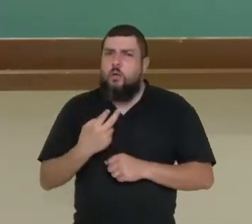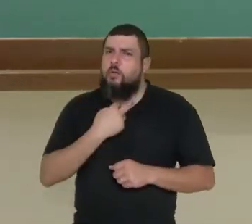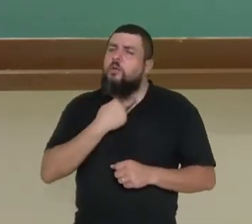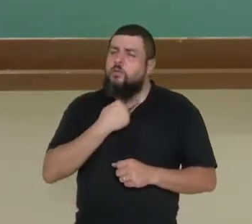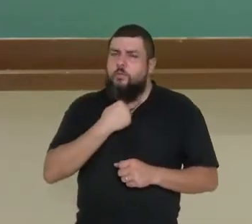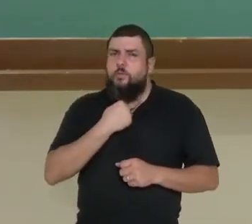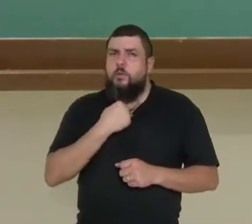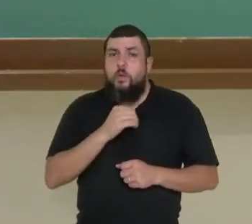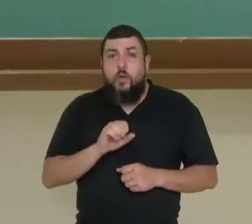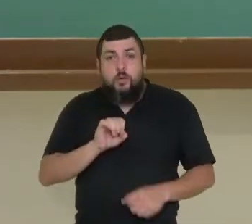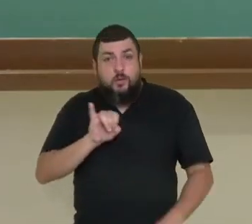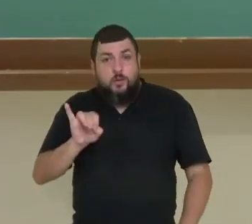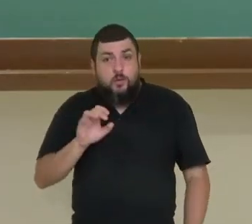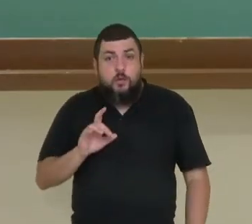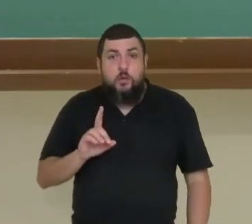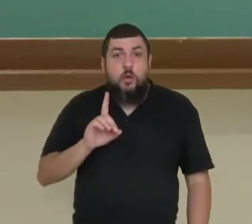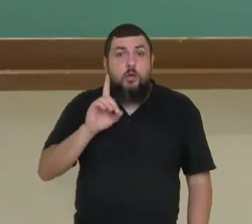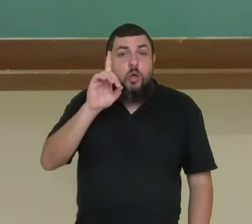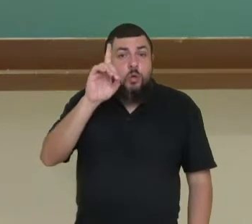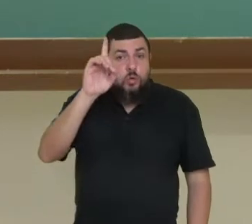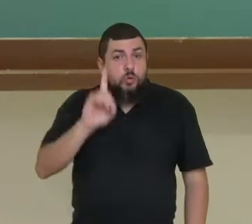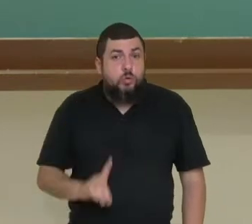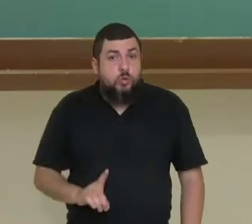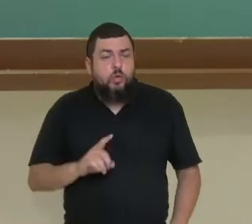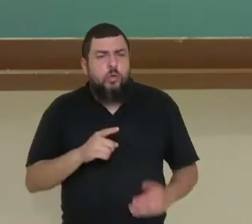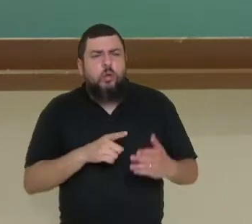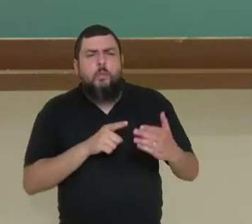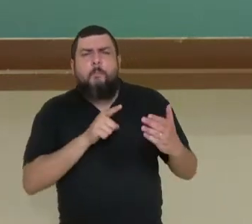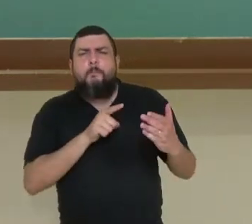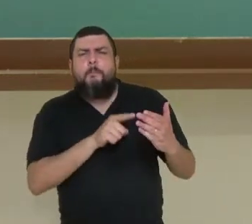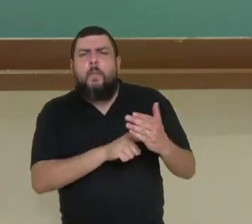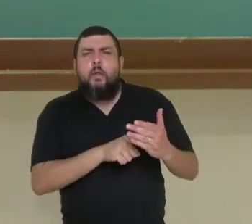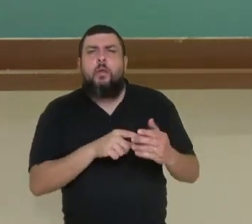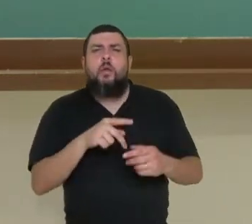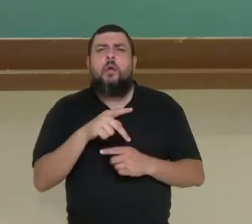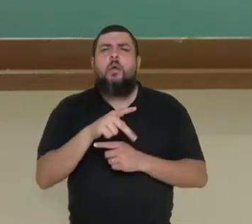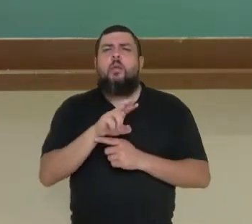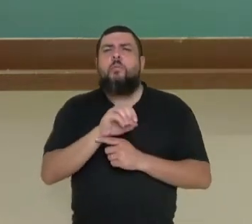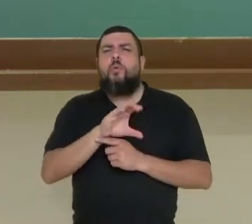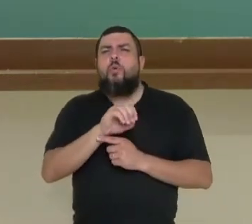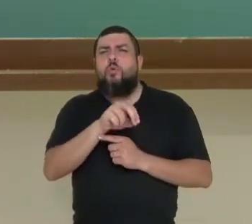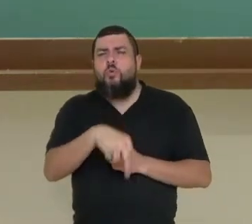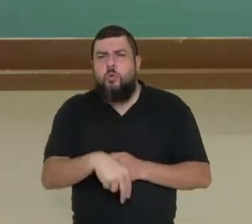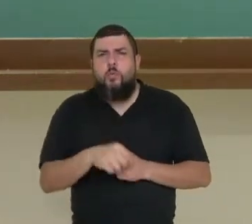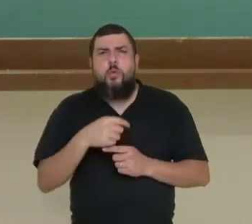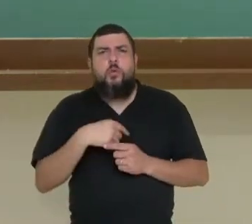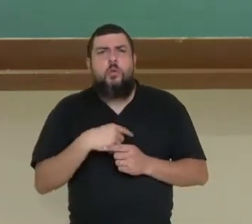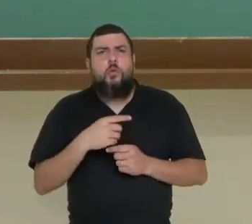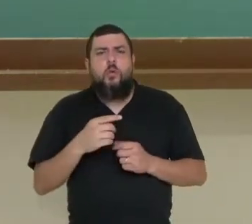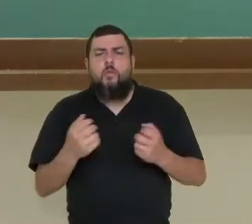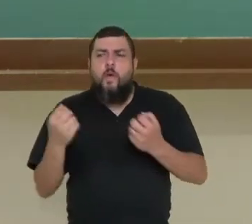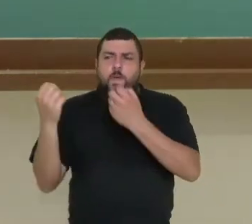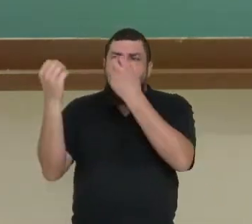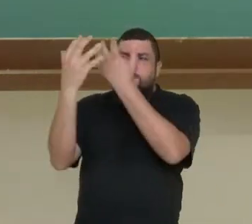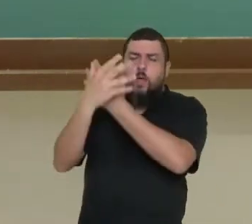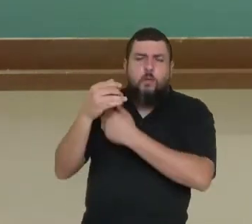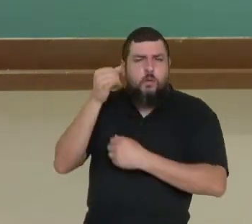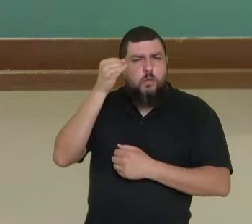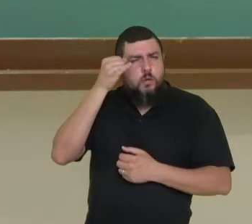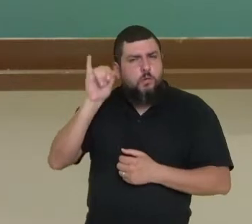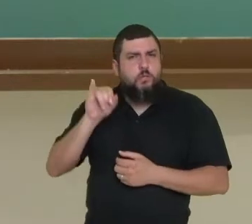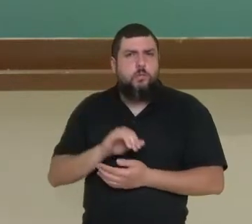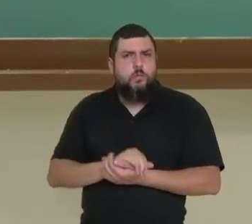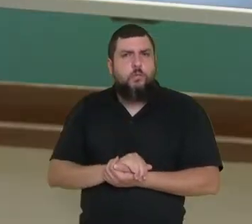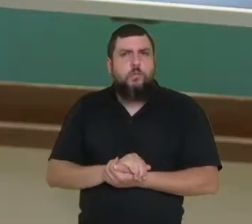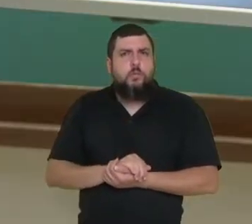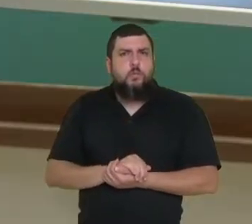reivindica o nosso direito de consumidor via PROCON, a gente consegue não ser lubridiado, não ser enganado, certo? E